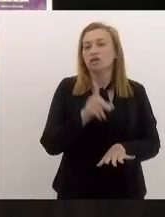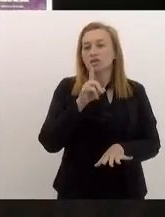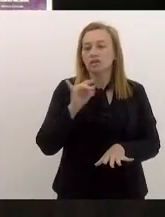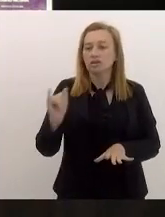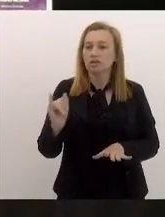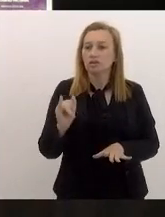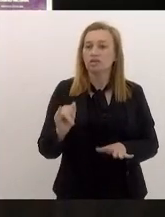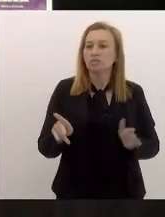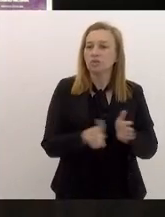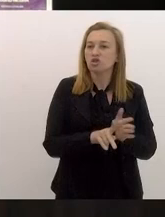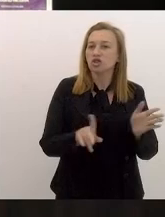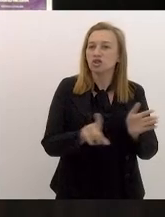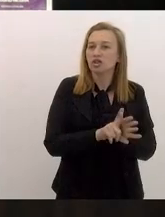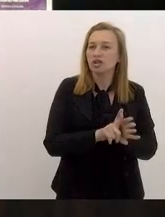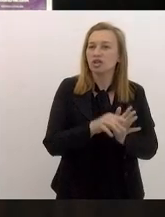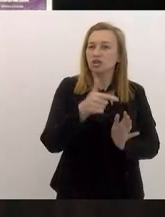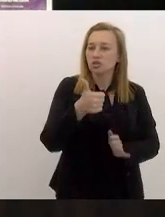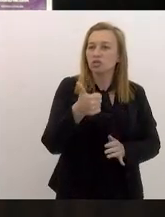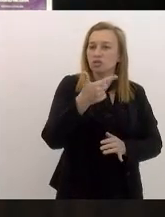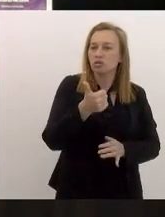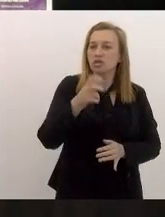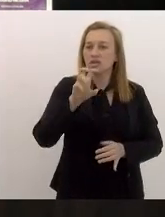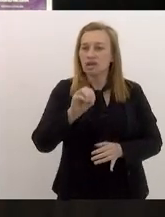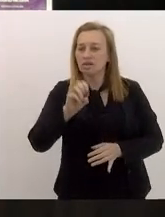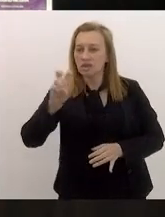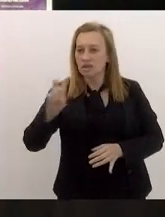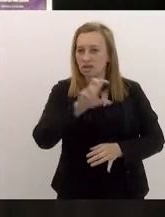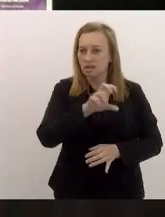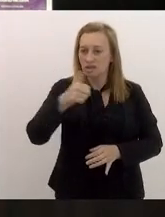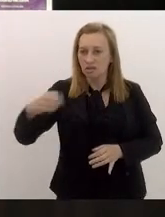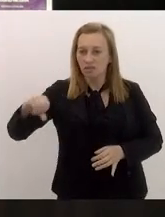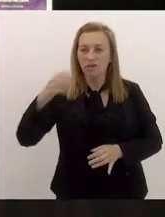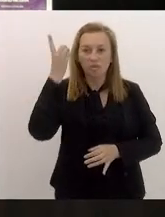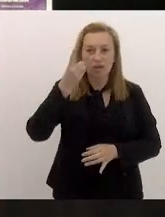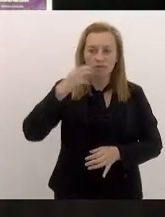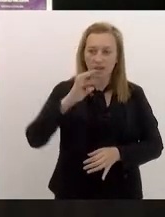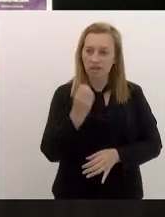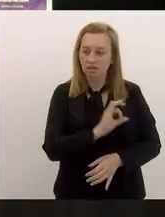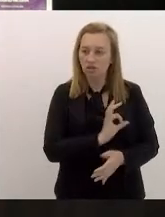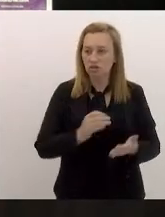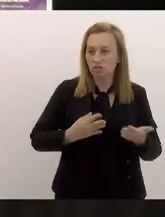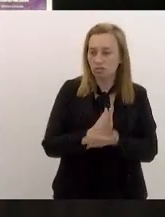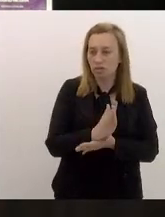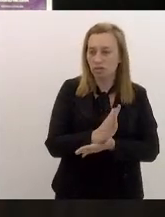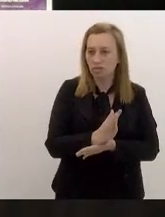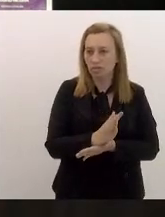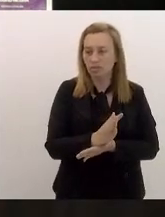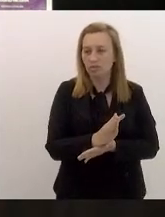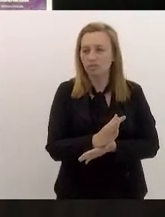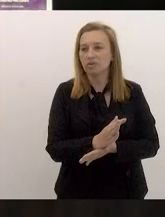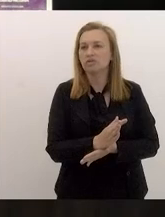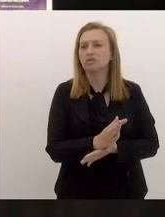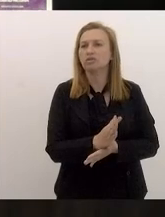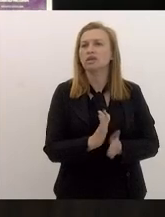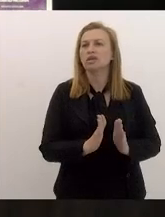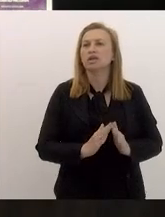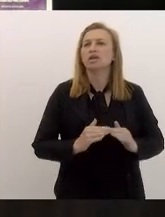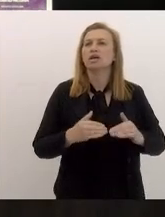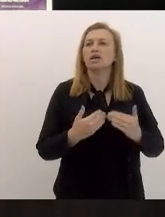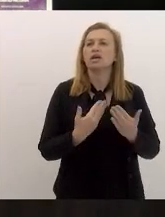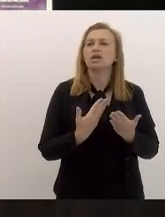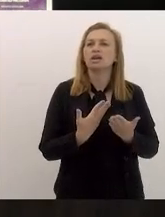do projeto de lei 205 de 19 deputada Marta Rocha, os senhores que aprovam, permaneçam como estão aprovados.